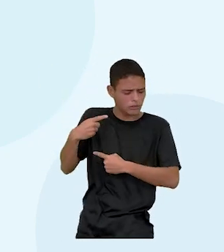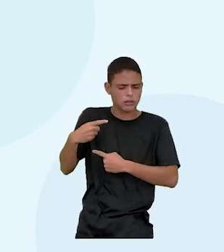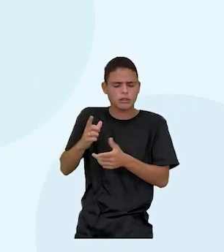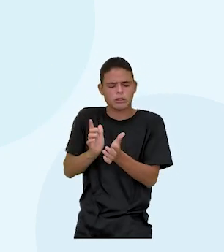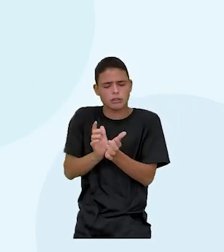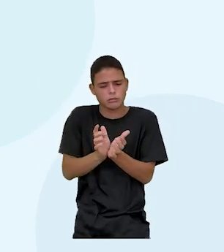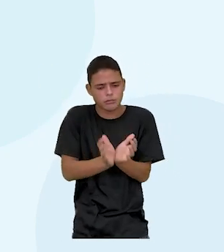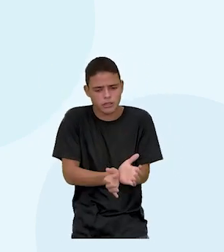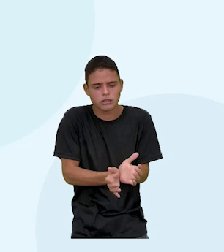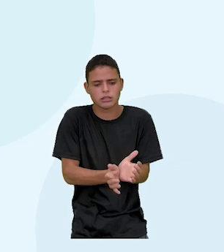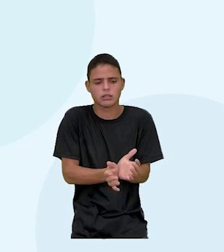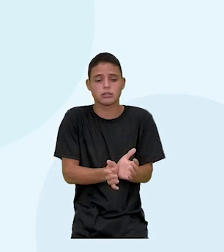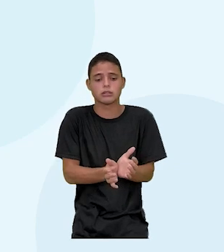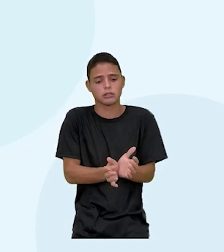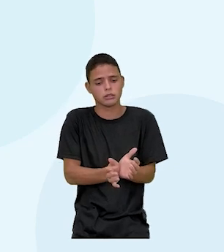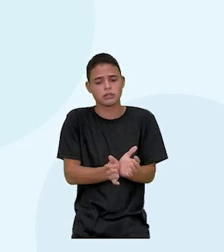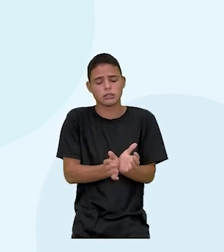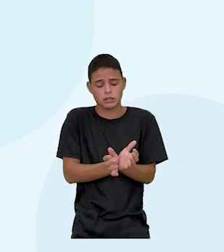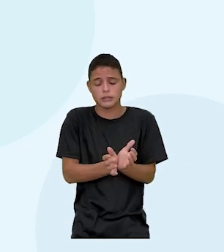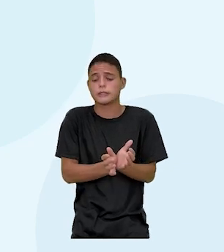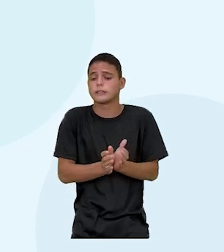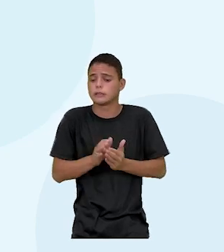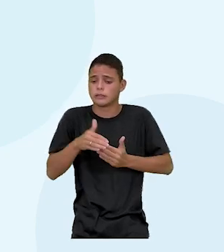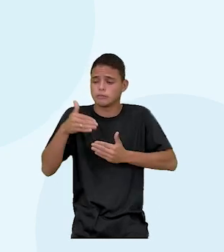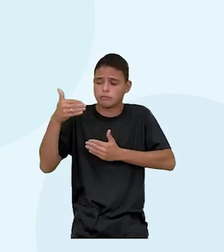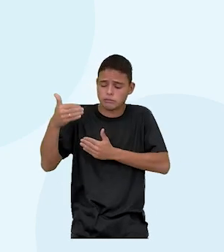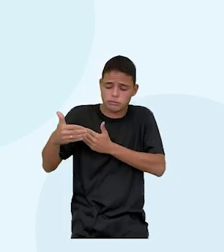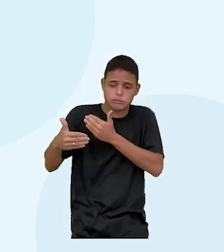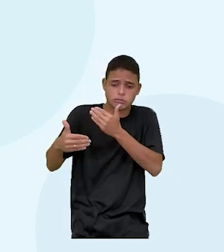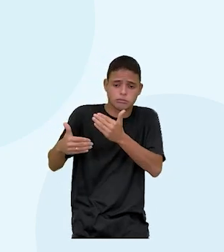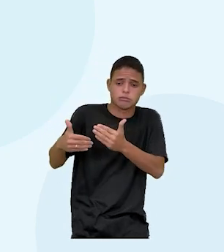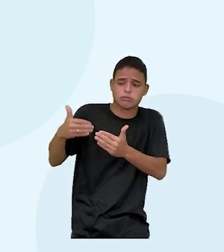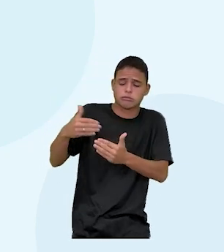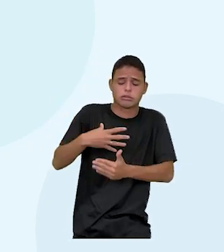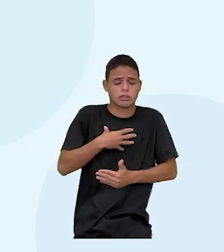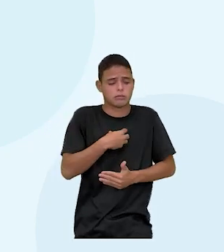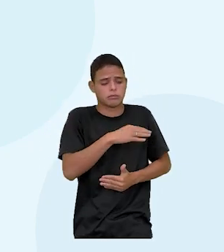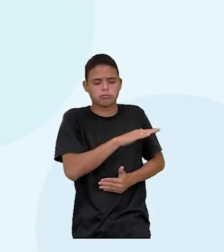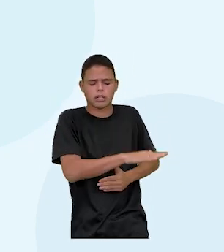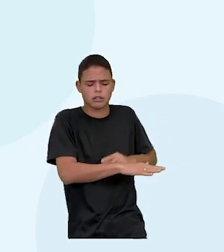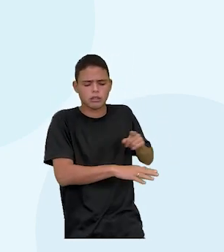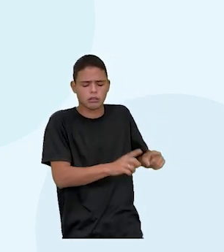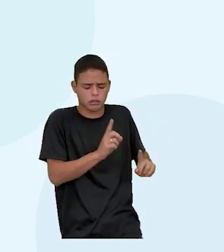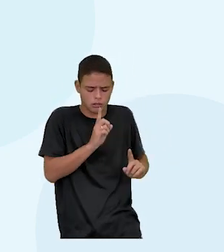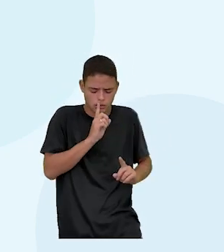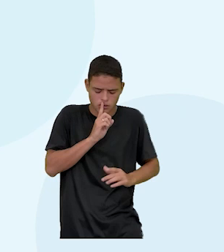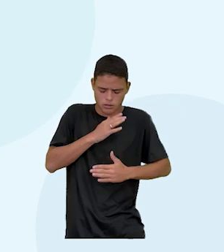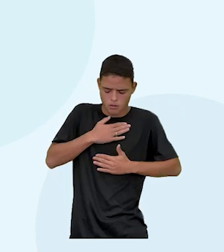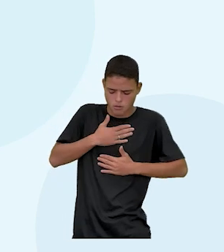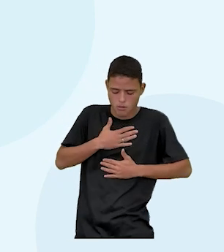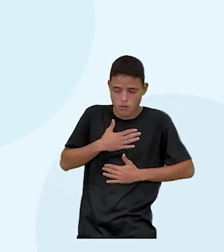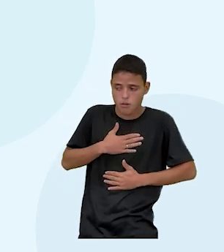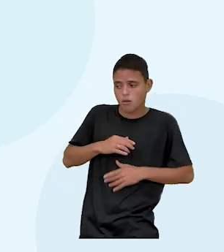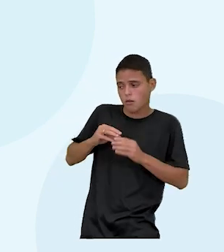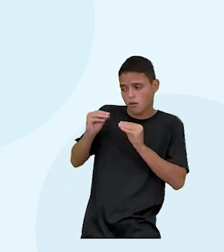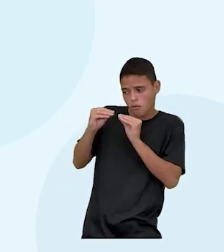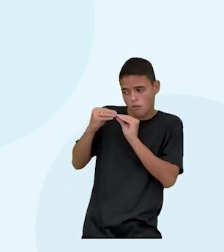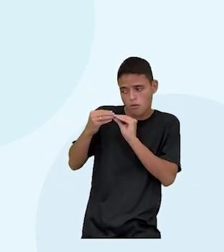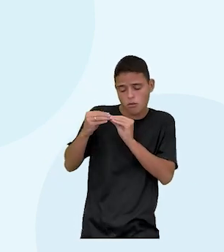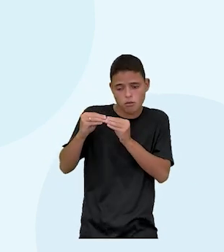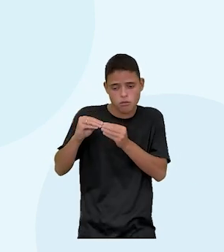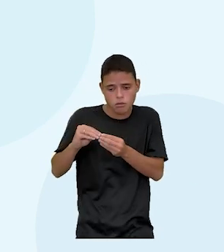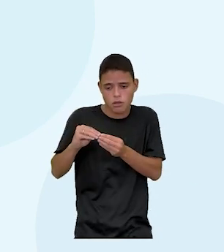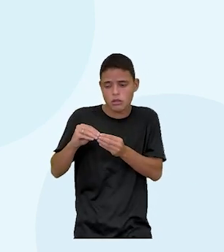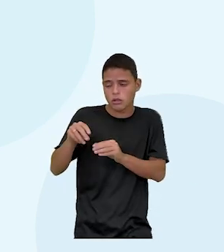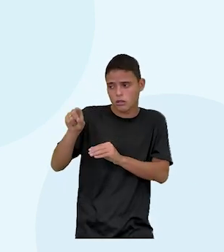escravo ser. E a cativa desgraçada deita seu filho calada e põe-se triste a beijá-lo, talvez temendo